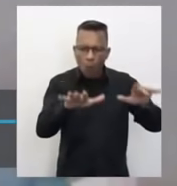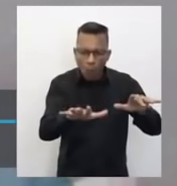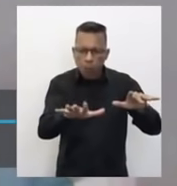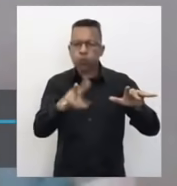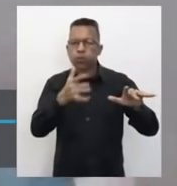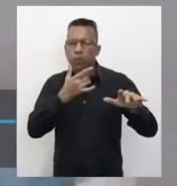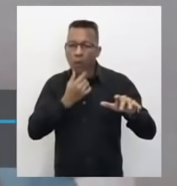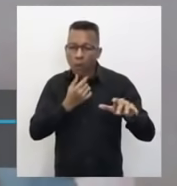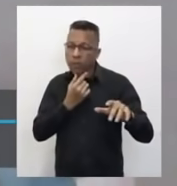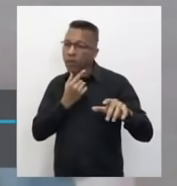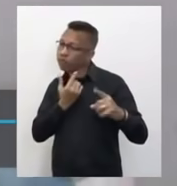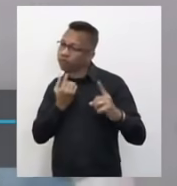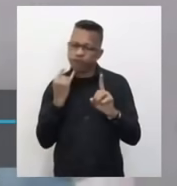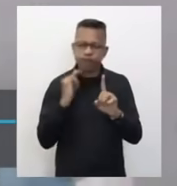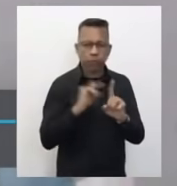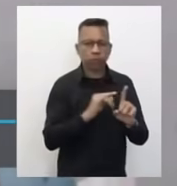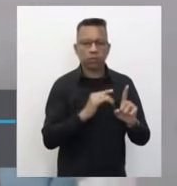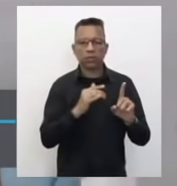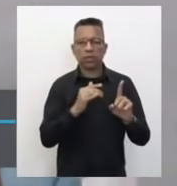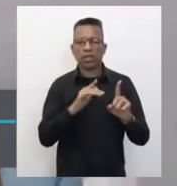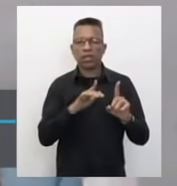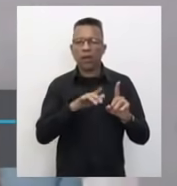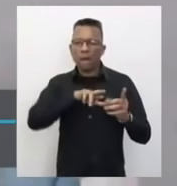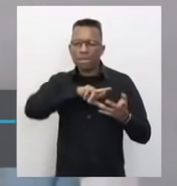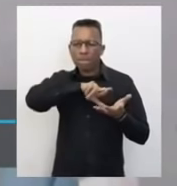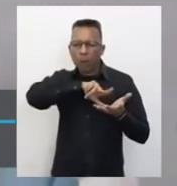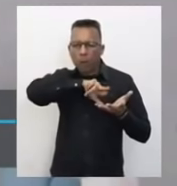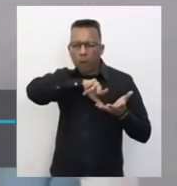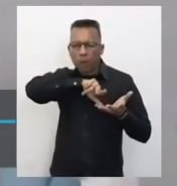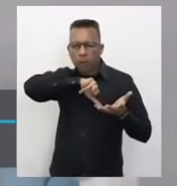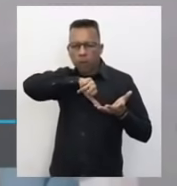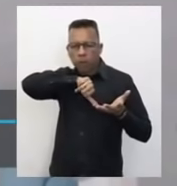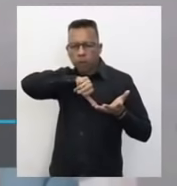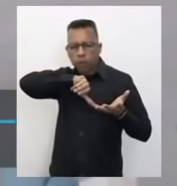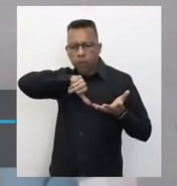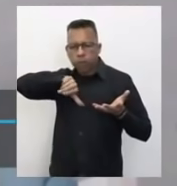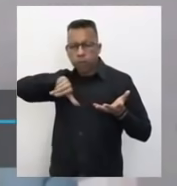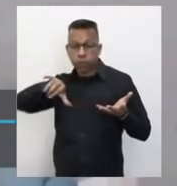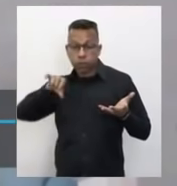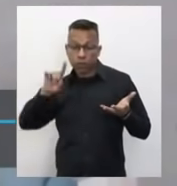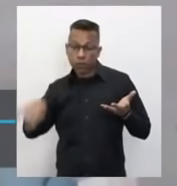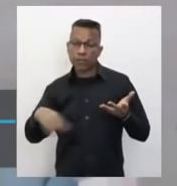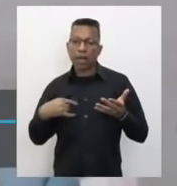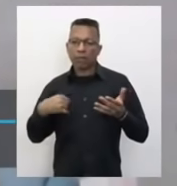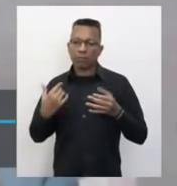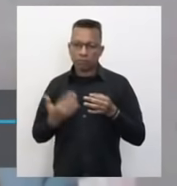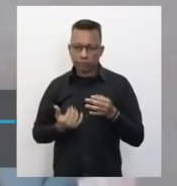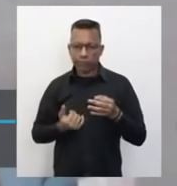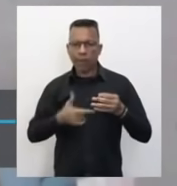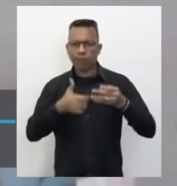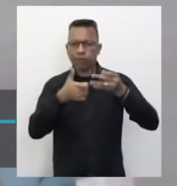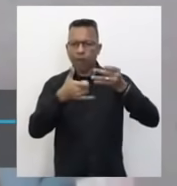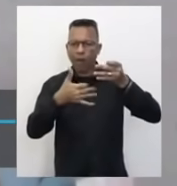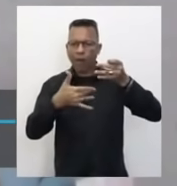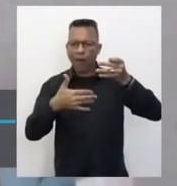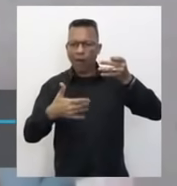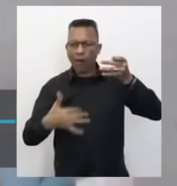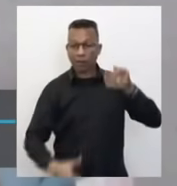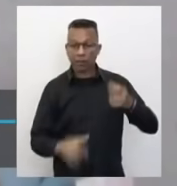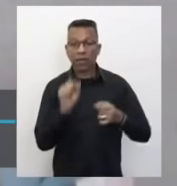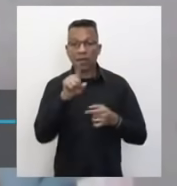exemplo. São milhares de rastros que são deixados ali. Então, para que